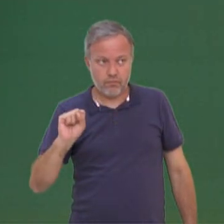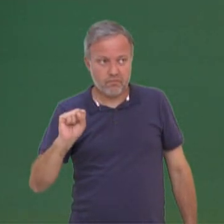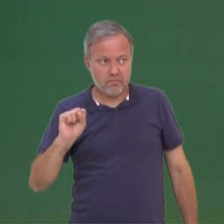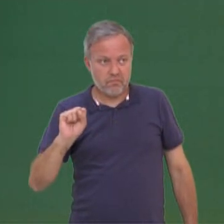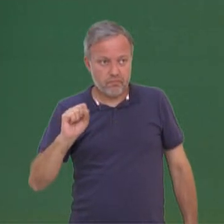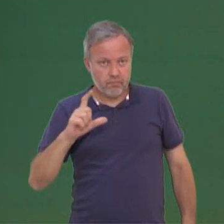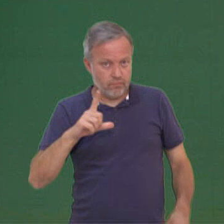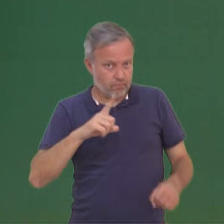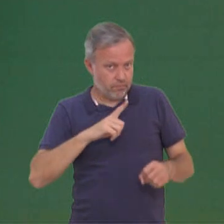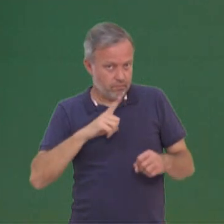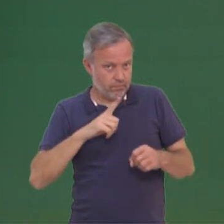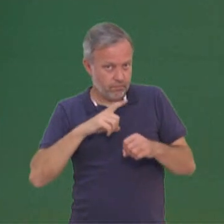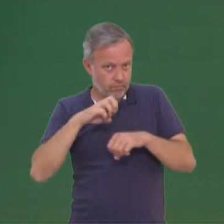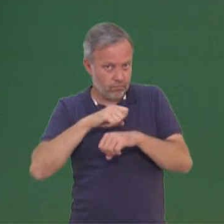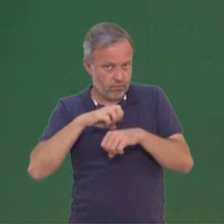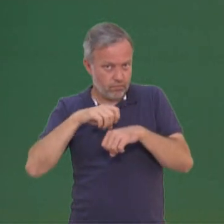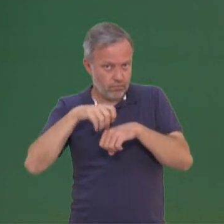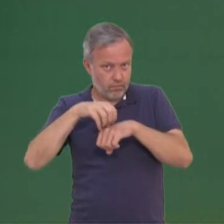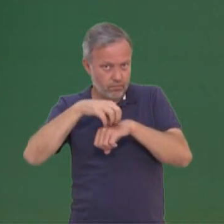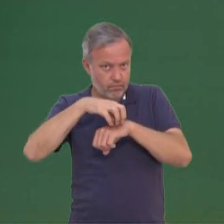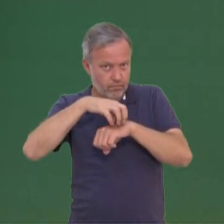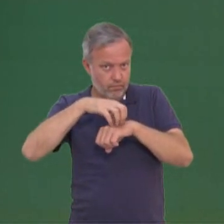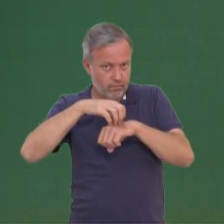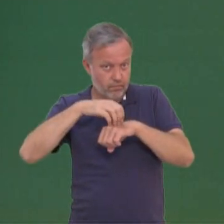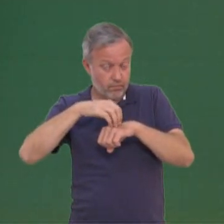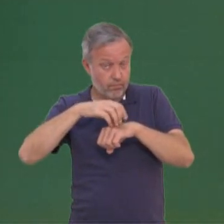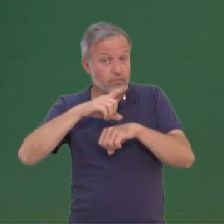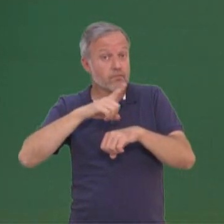vários zigomicetos que trazem problemas sérios de saúde.